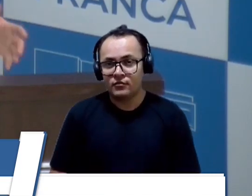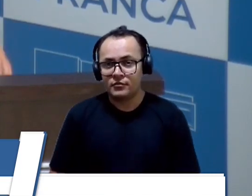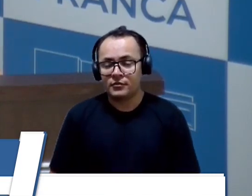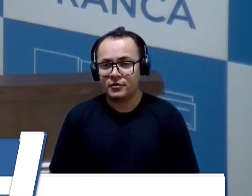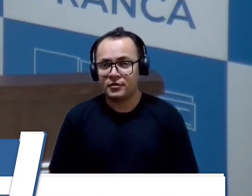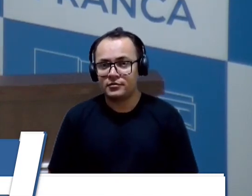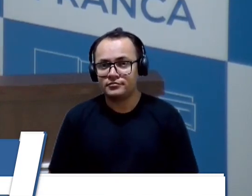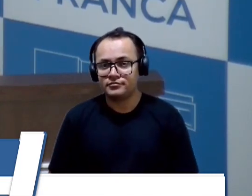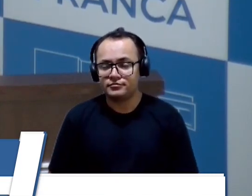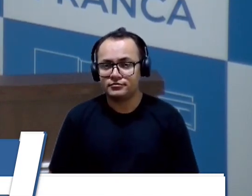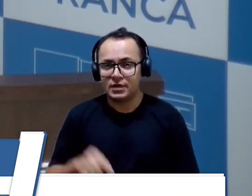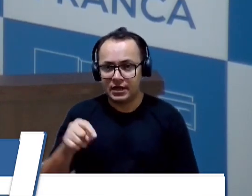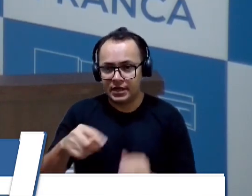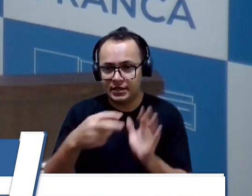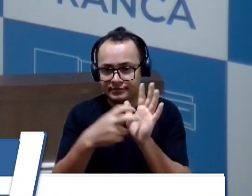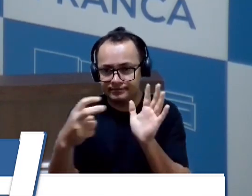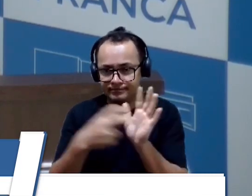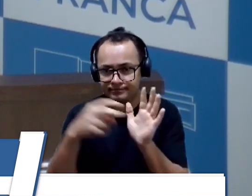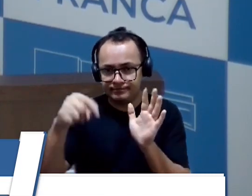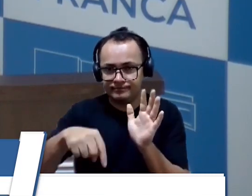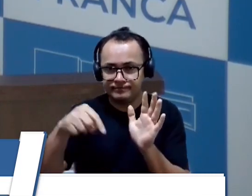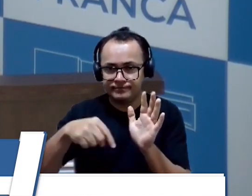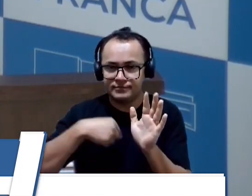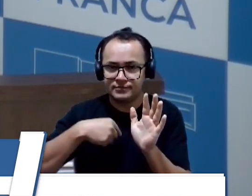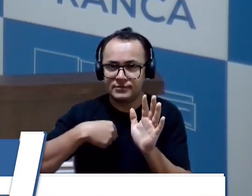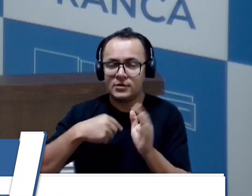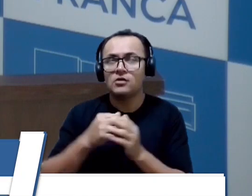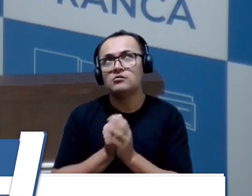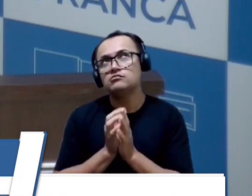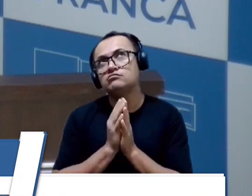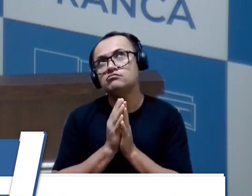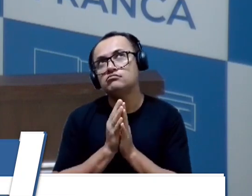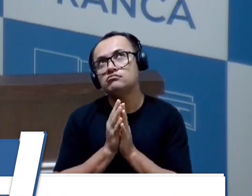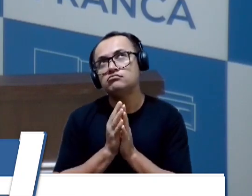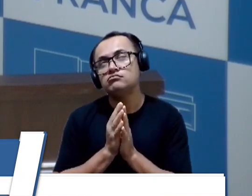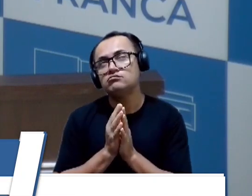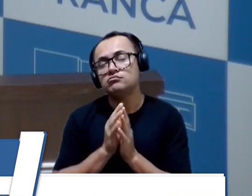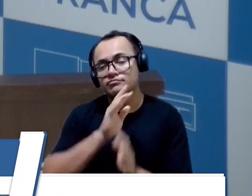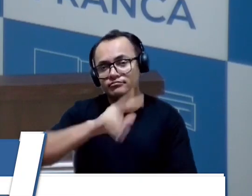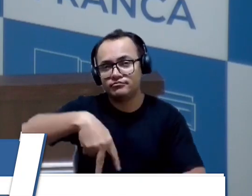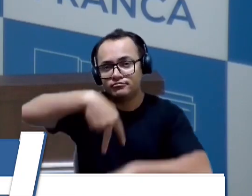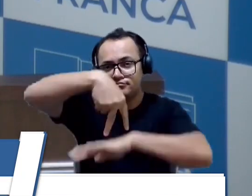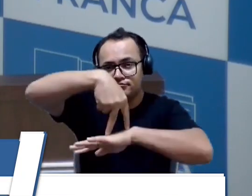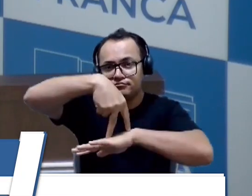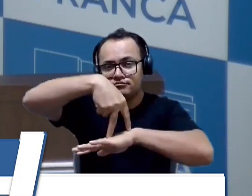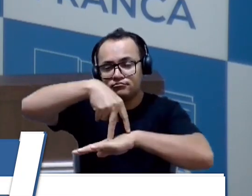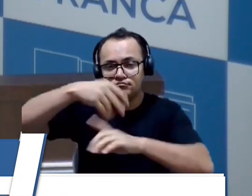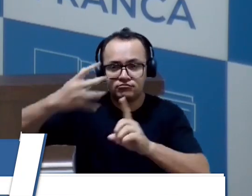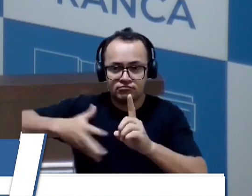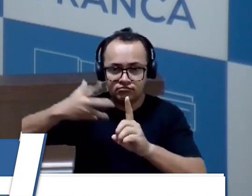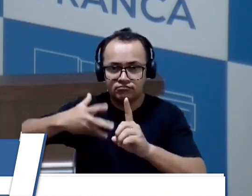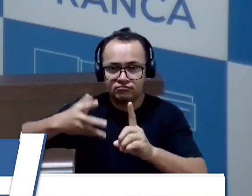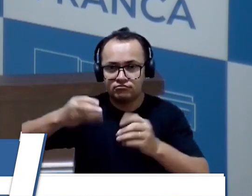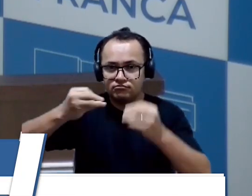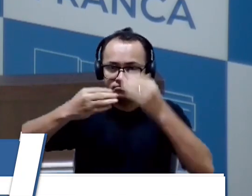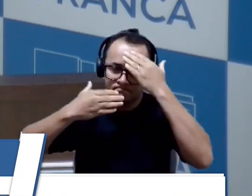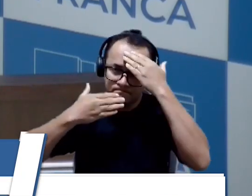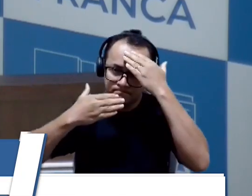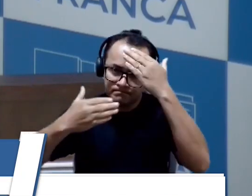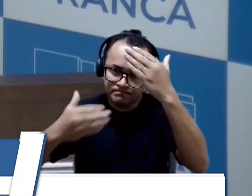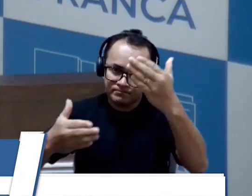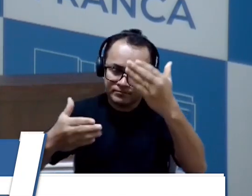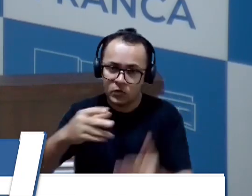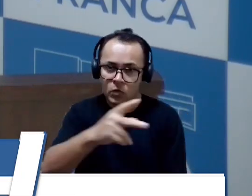inclusive nessa manhã, eu faço uso dessa tribuna também para agradecer ao nosso